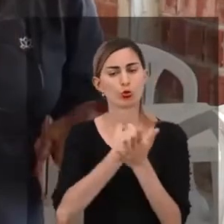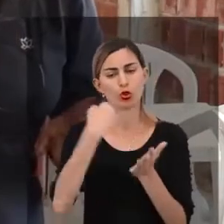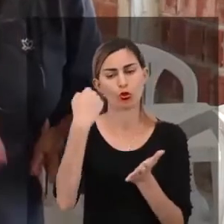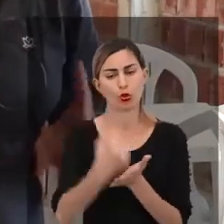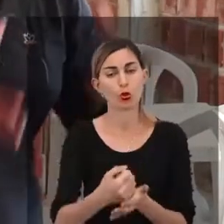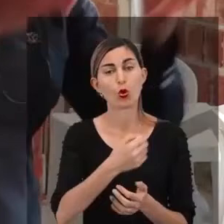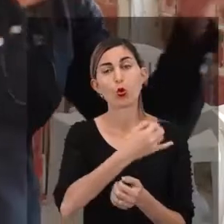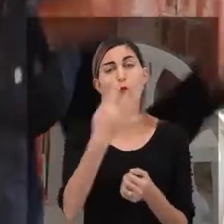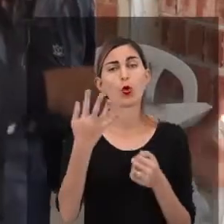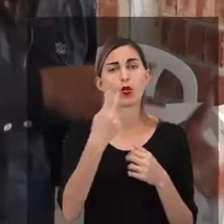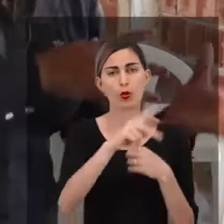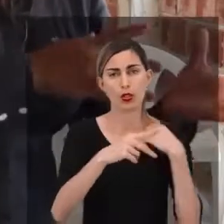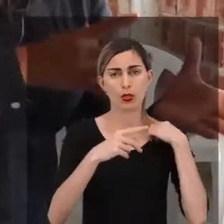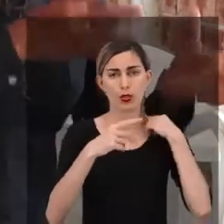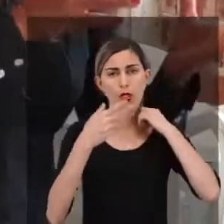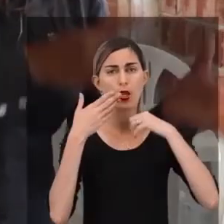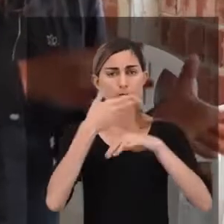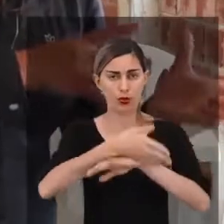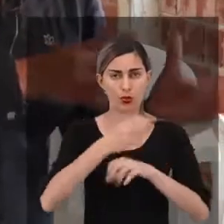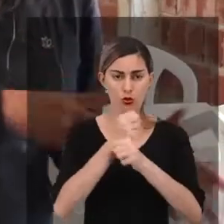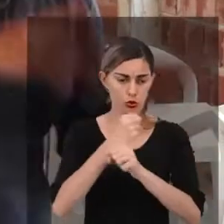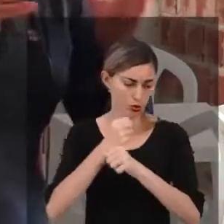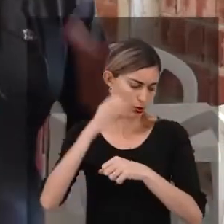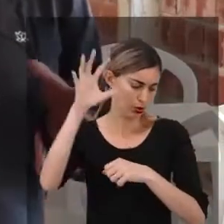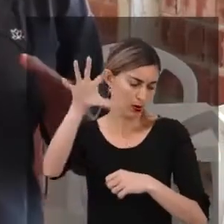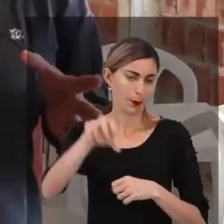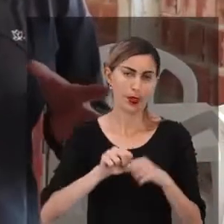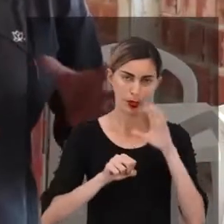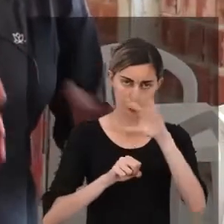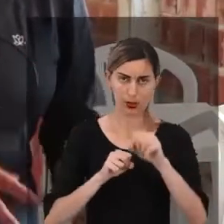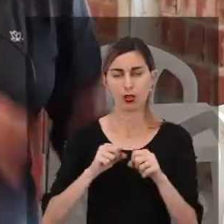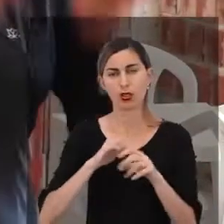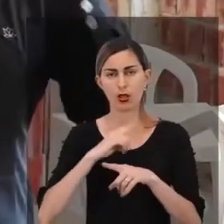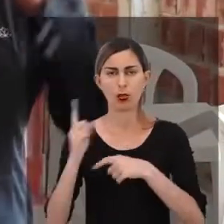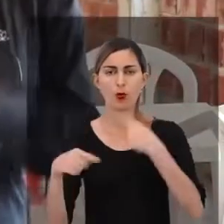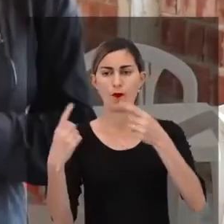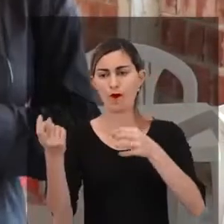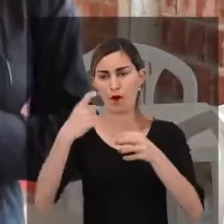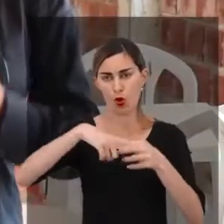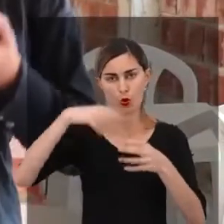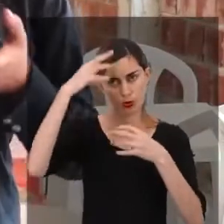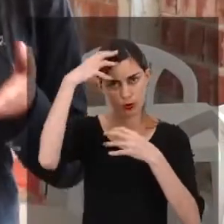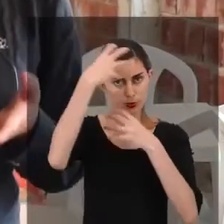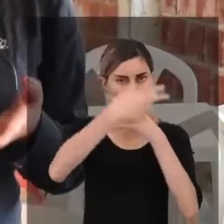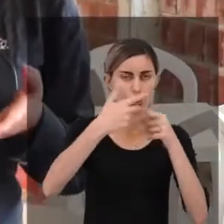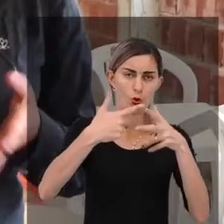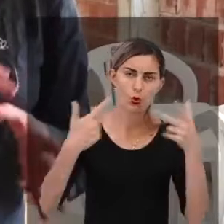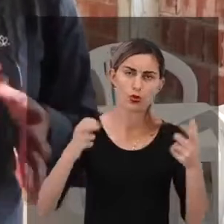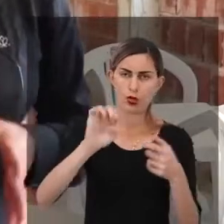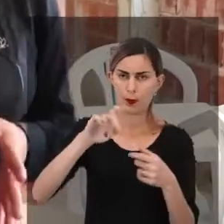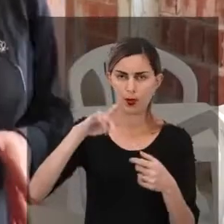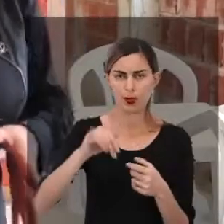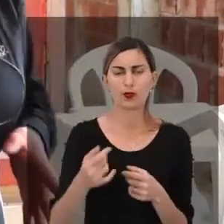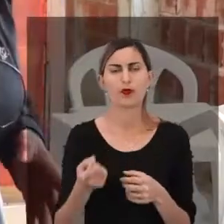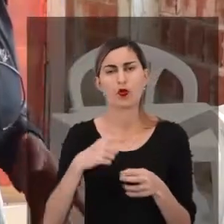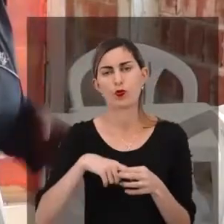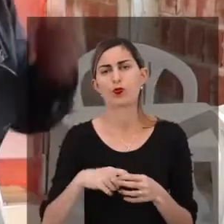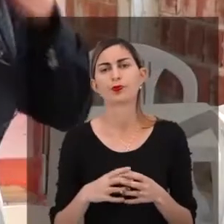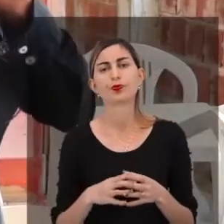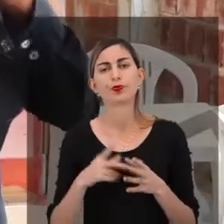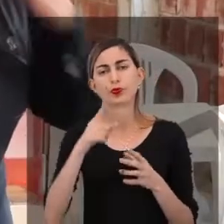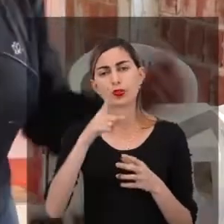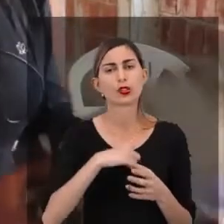isso é protocolado. Tanto quando ele entra na obra, pega o equipamento e na devolução, onde a gente dá a baixa, tudo é assinado pelo